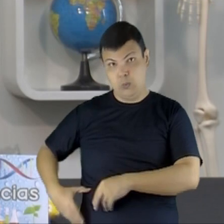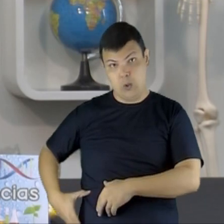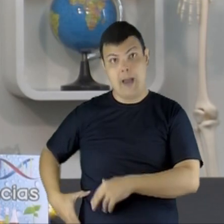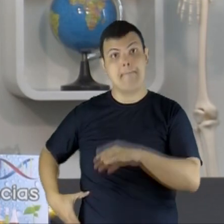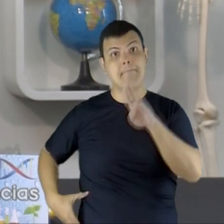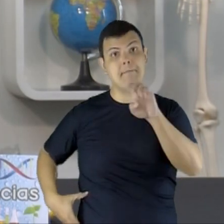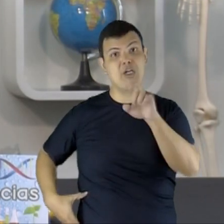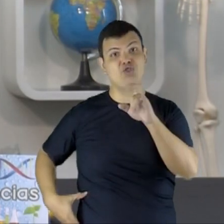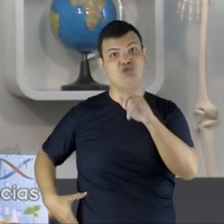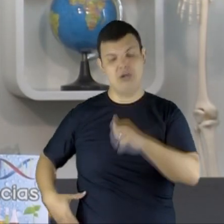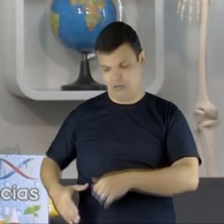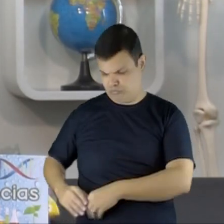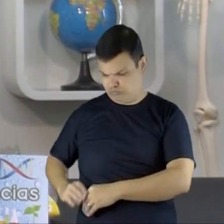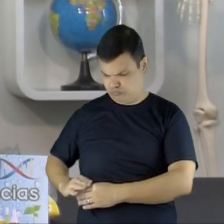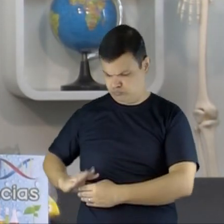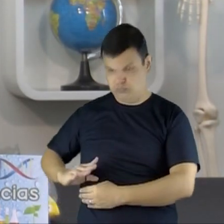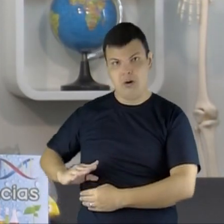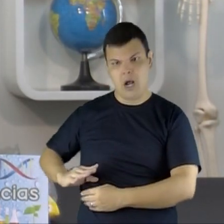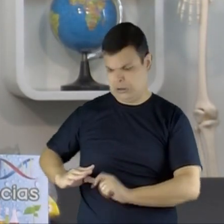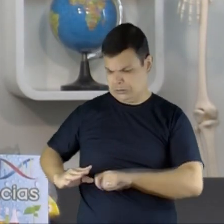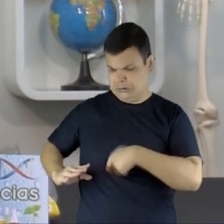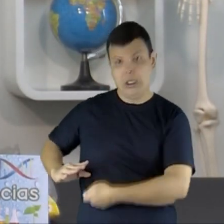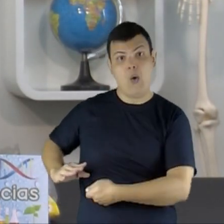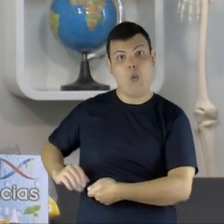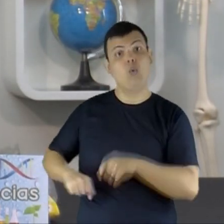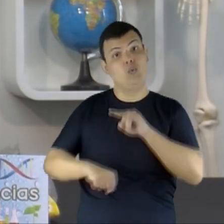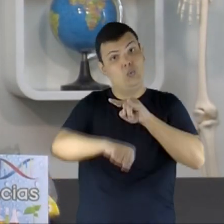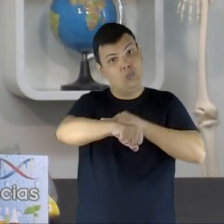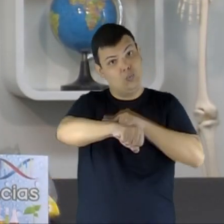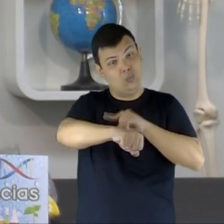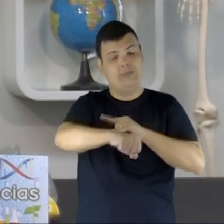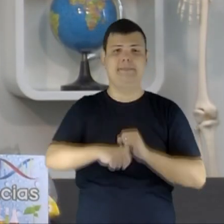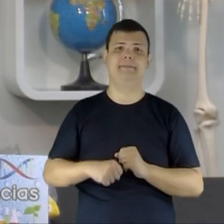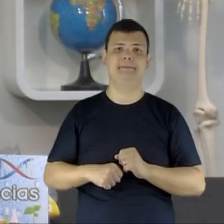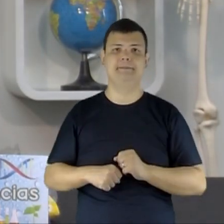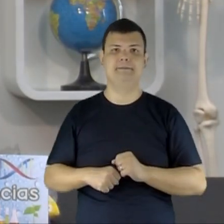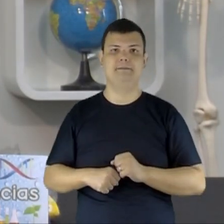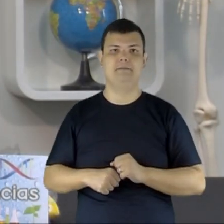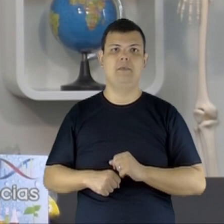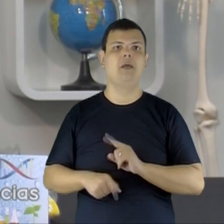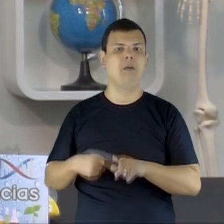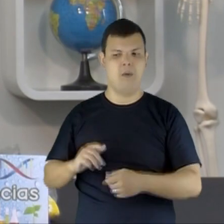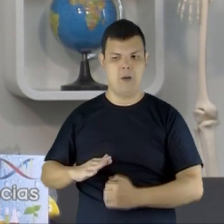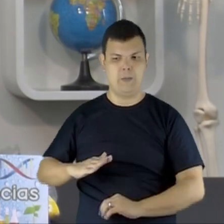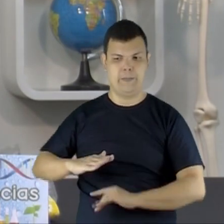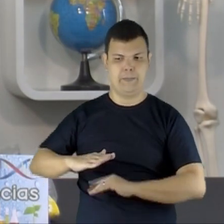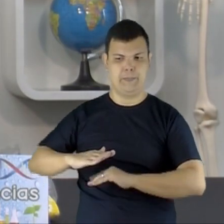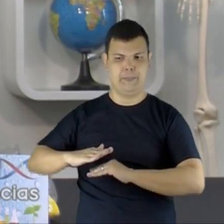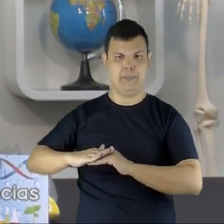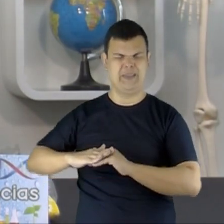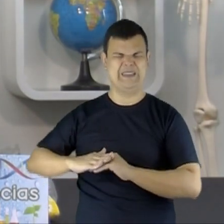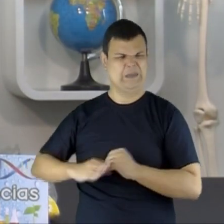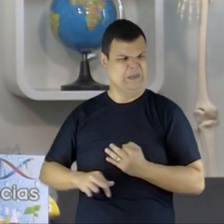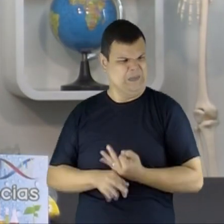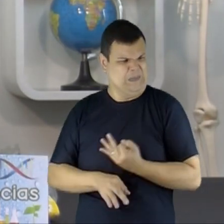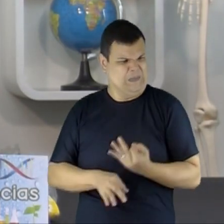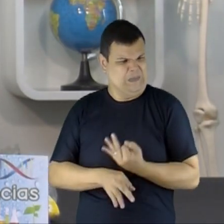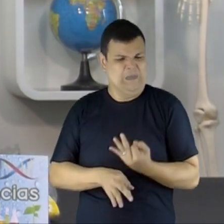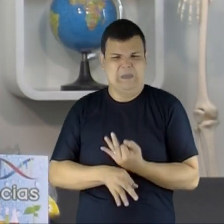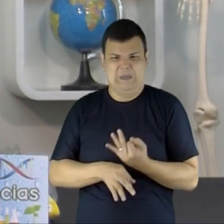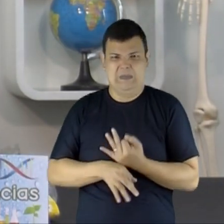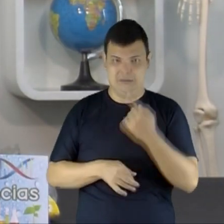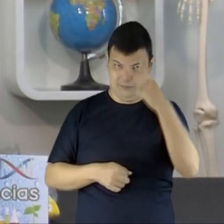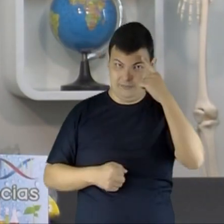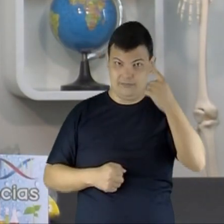essa substância se chama urina, tá bem? Que posteriormente, quando a bexiga ficar cheia, a gente sente aquela vontade de fazer xixi,